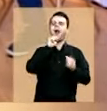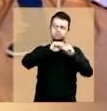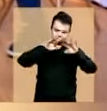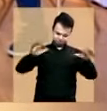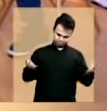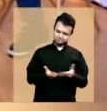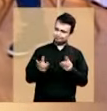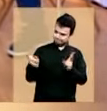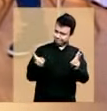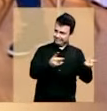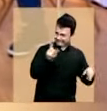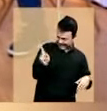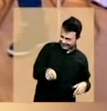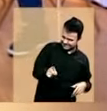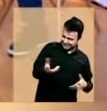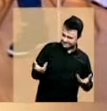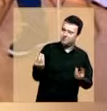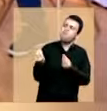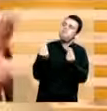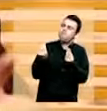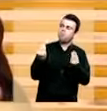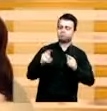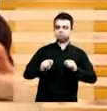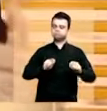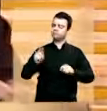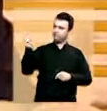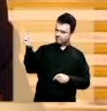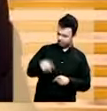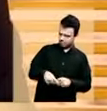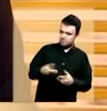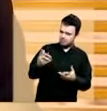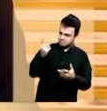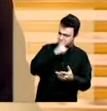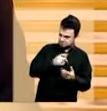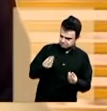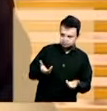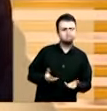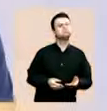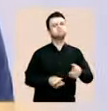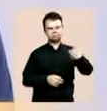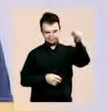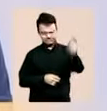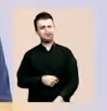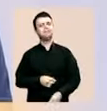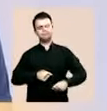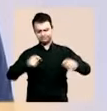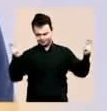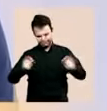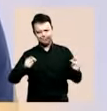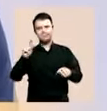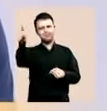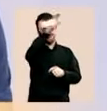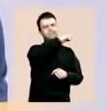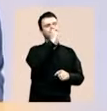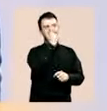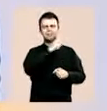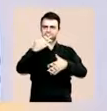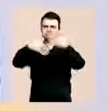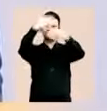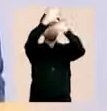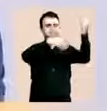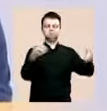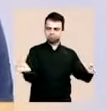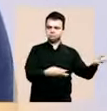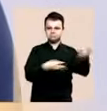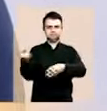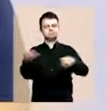quer dizer, tá aí, né? Só organizar e manejar direito. Então tem como? Tem, com certeza. Tem soluções inovadoras e